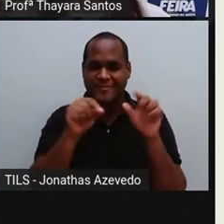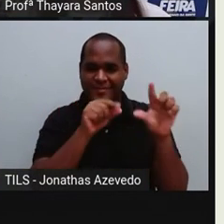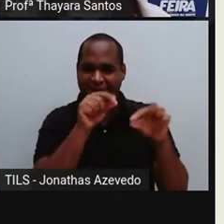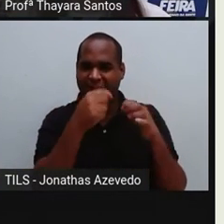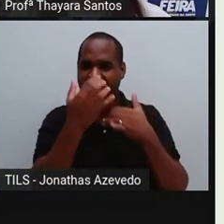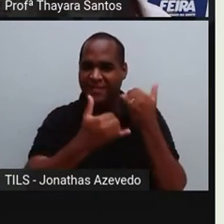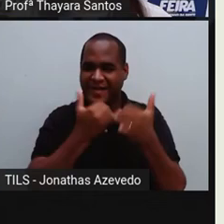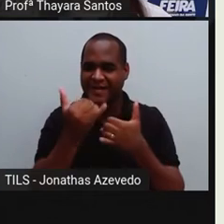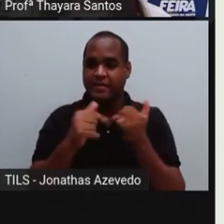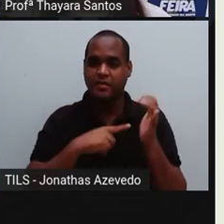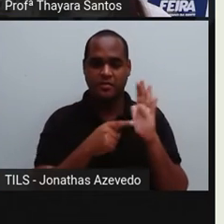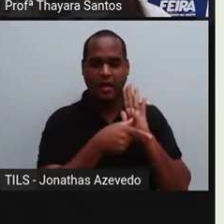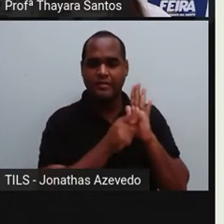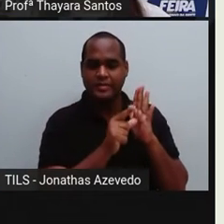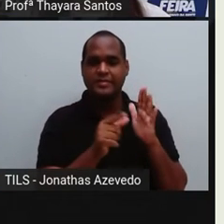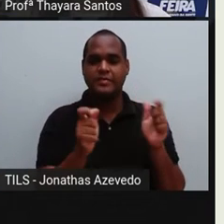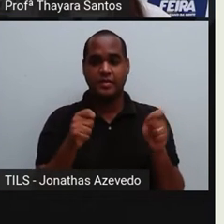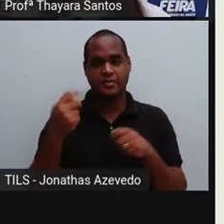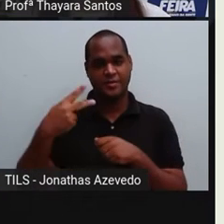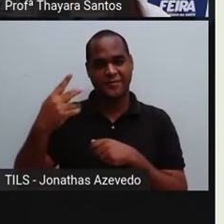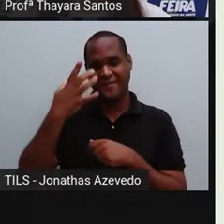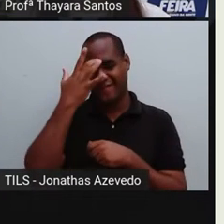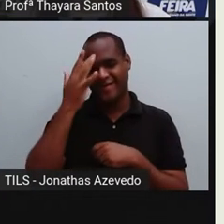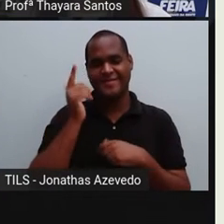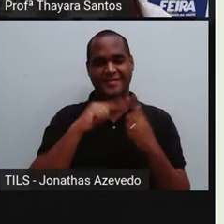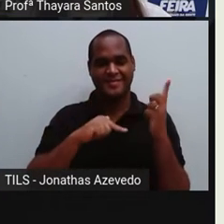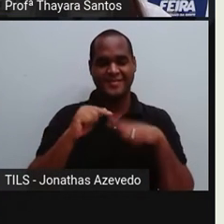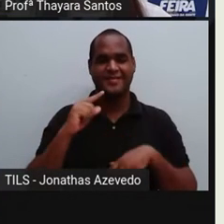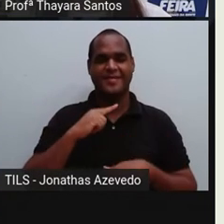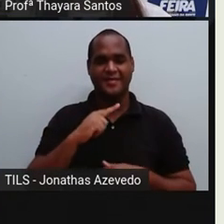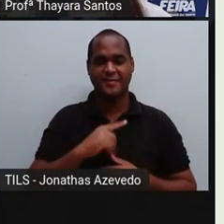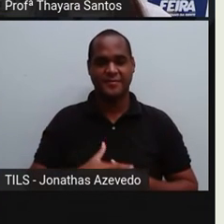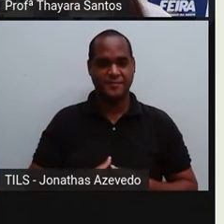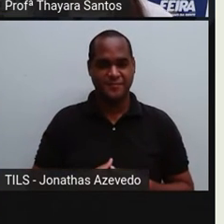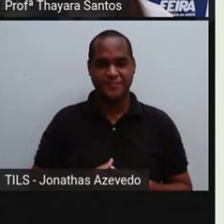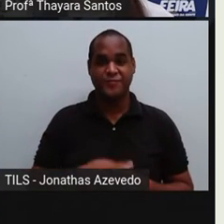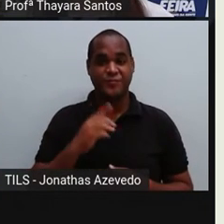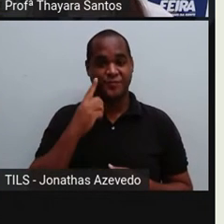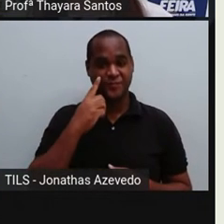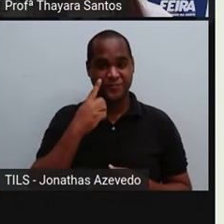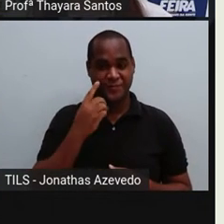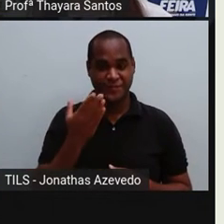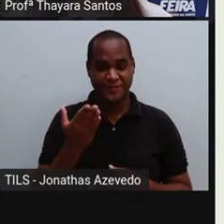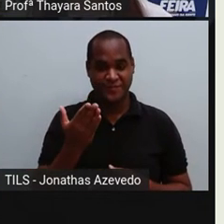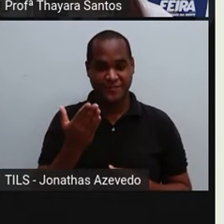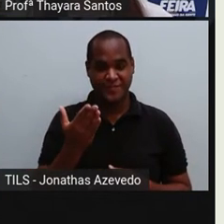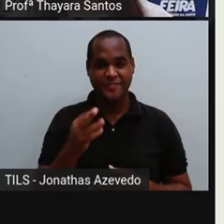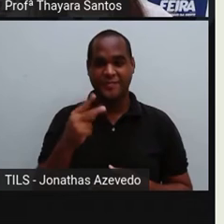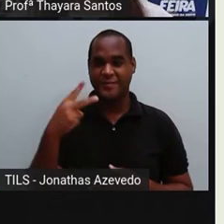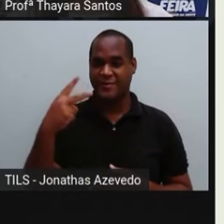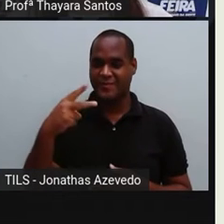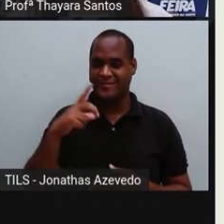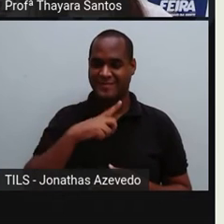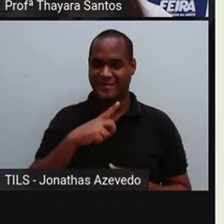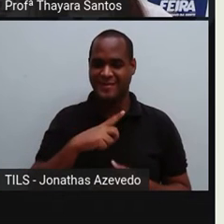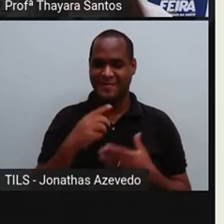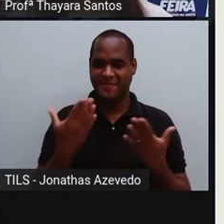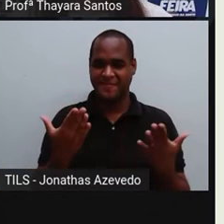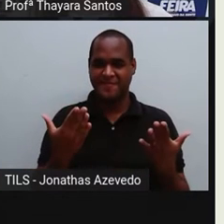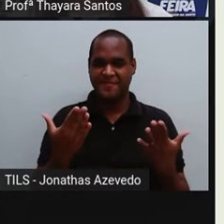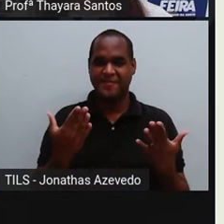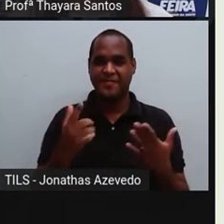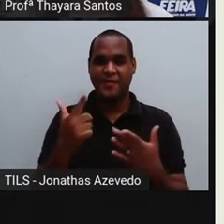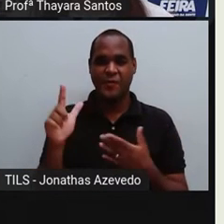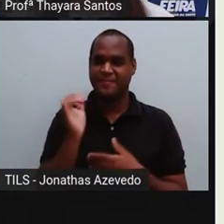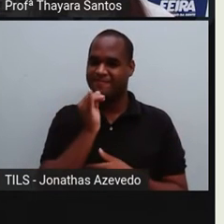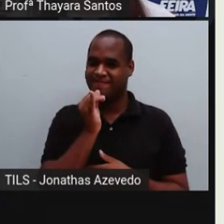brincaram aqui um pouquinho antes, a segunda parte vai ser mais fácil, né? Então, vamos lá para a segunda parte, para os próximos